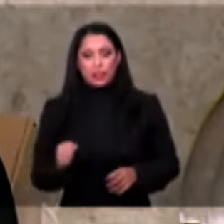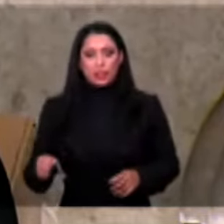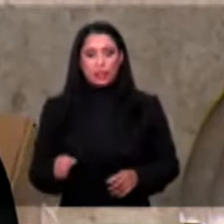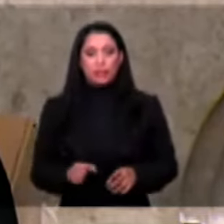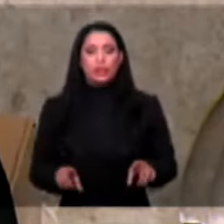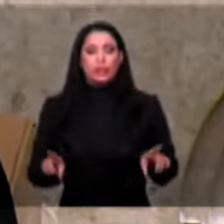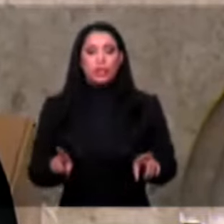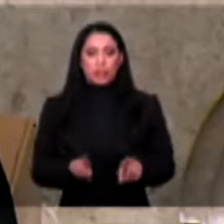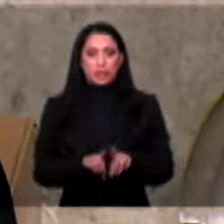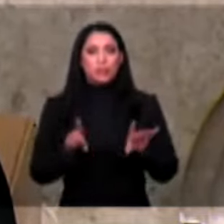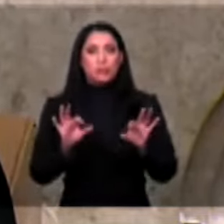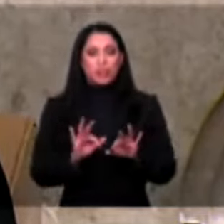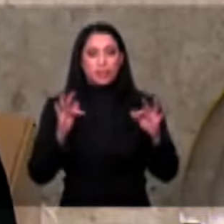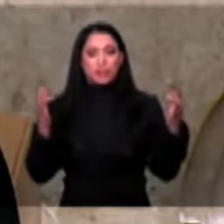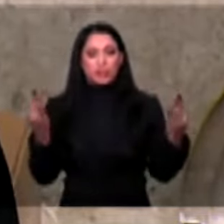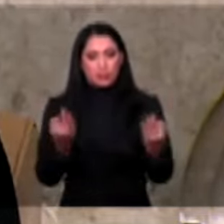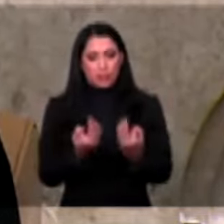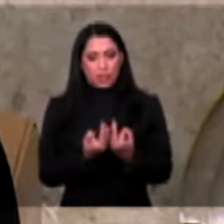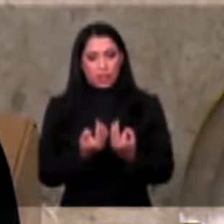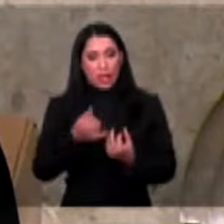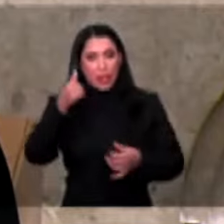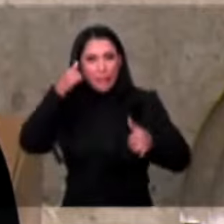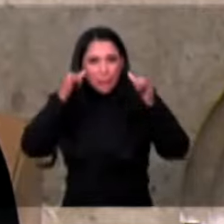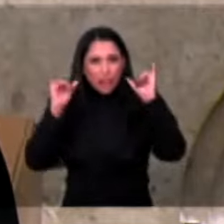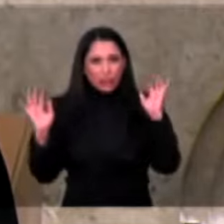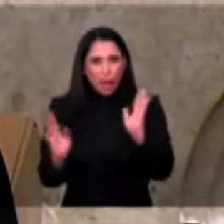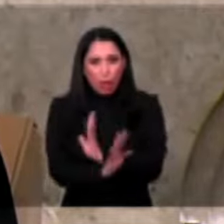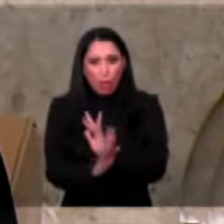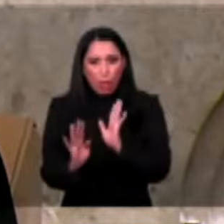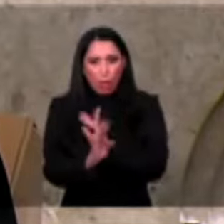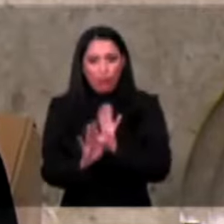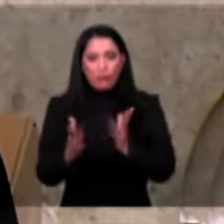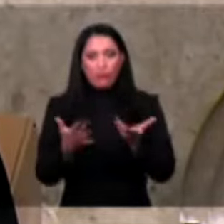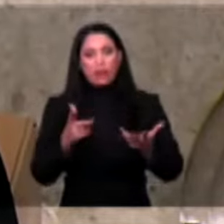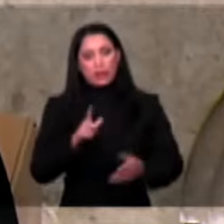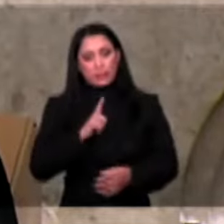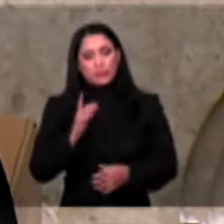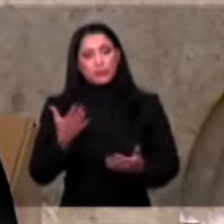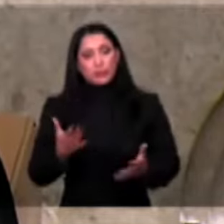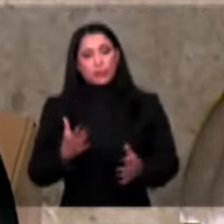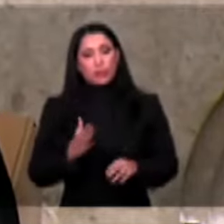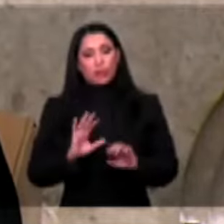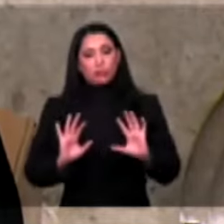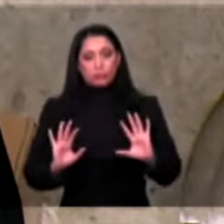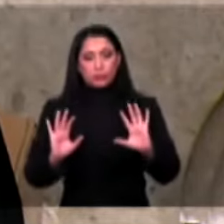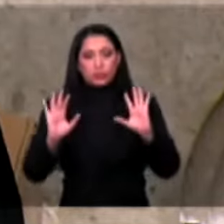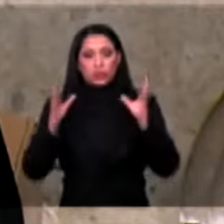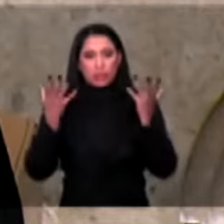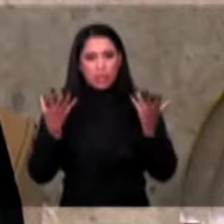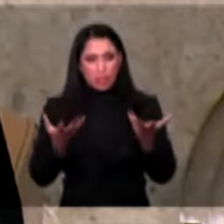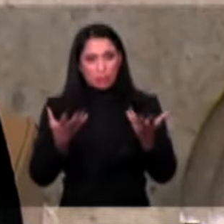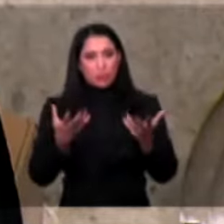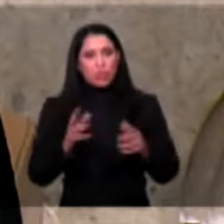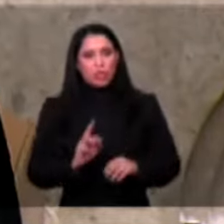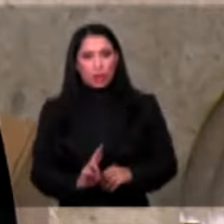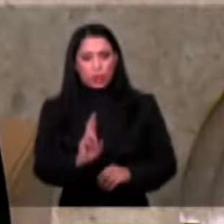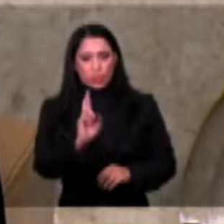como de seus familiares. Para evitar aglomerações, o cerimonial desta casa orientará